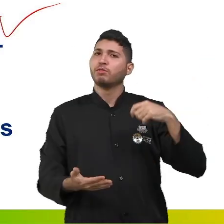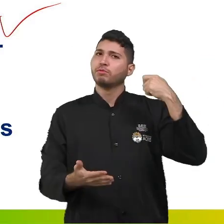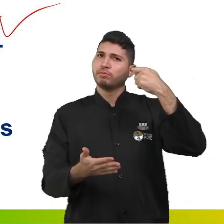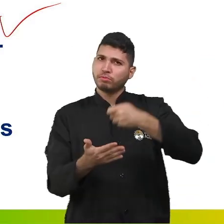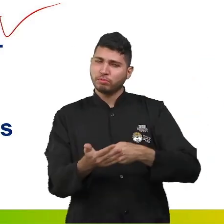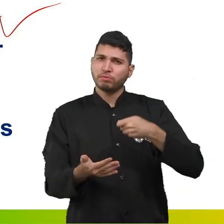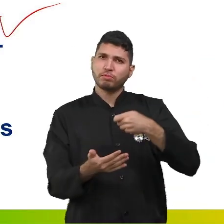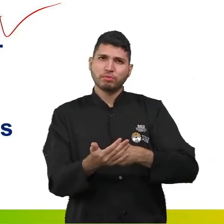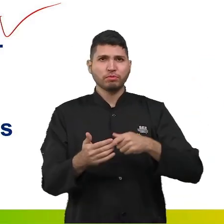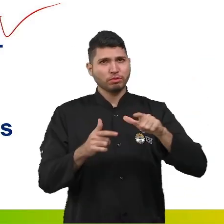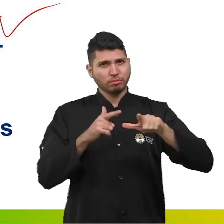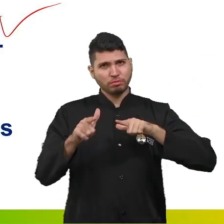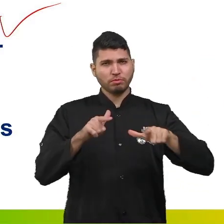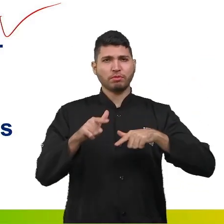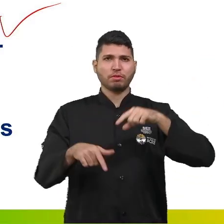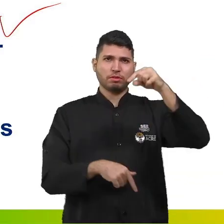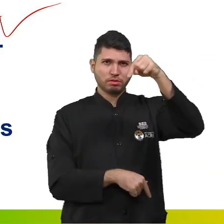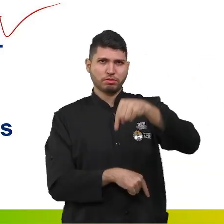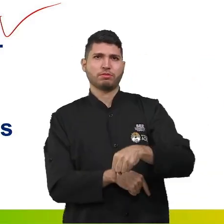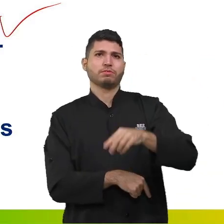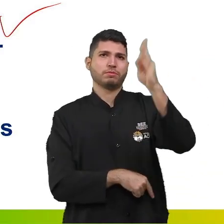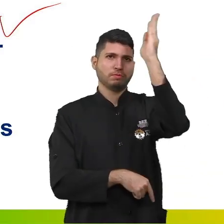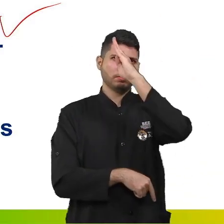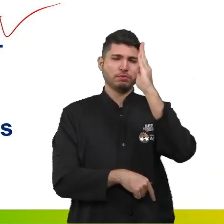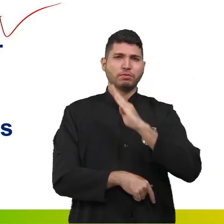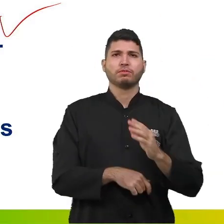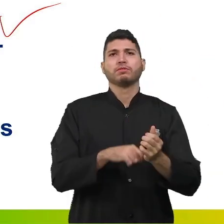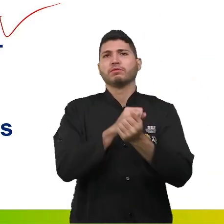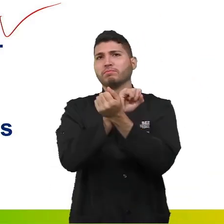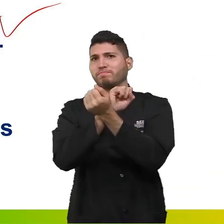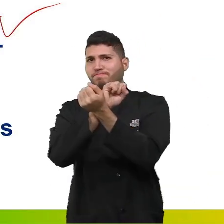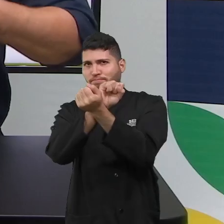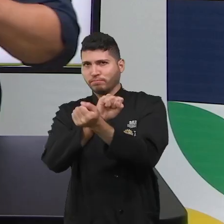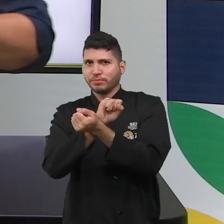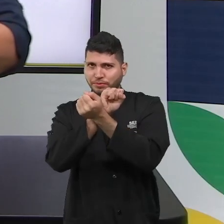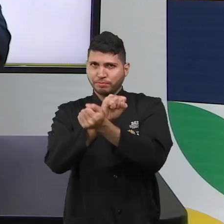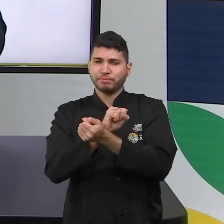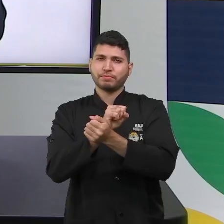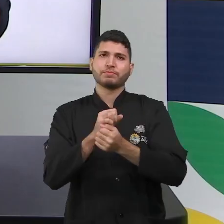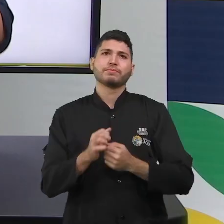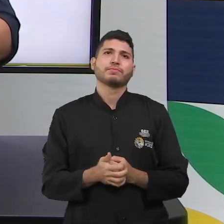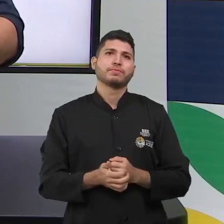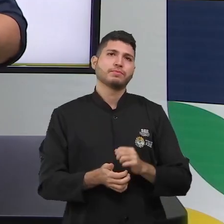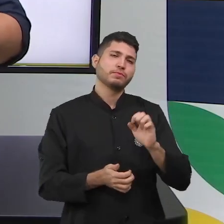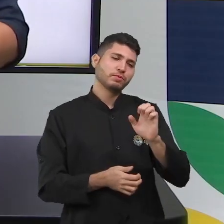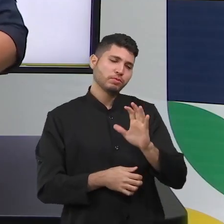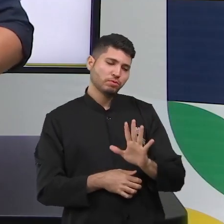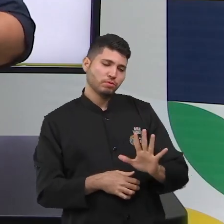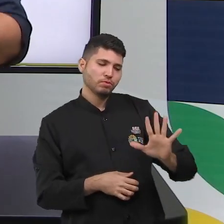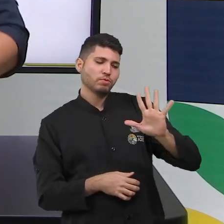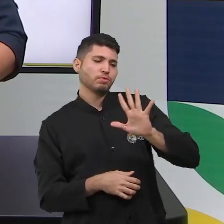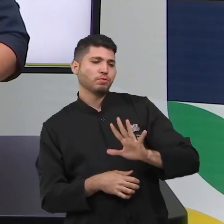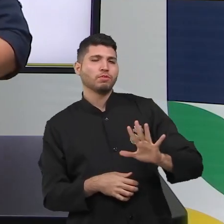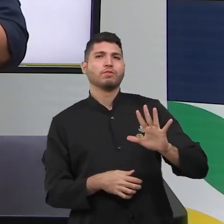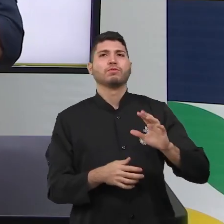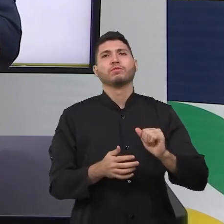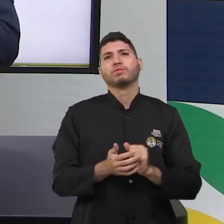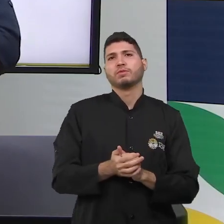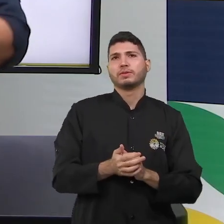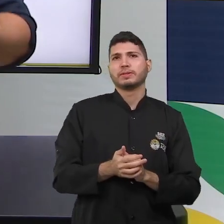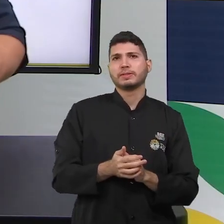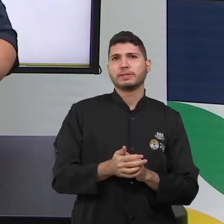em outros locais, de maneira cativa, de maneira escrava. Então o europeu chegava, conquistava essas etnias, esses